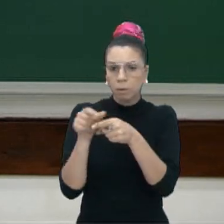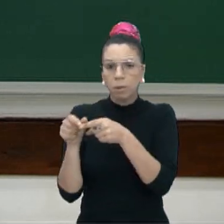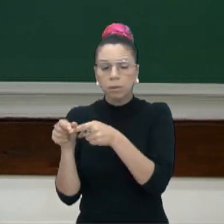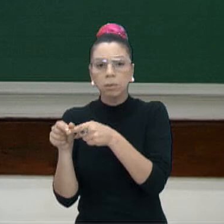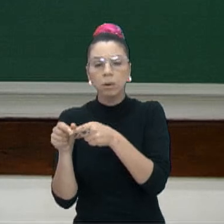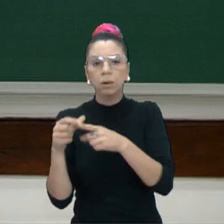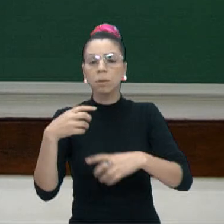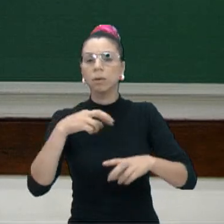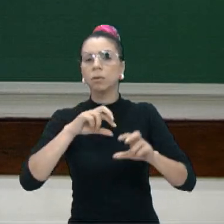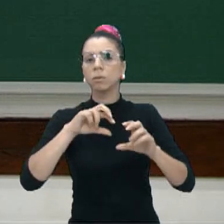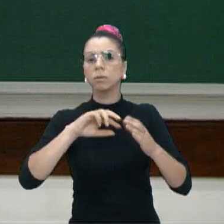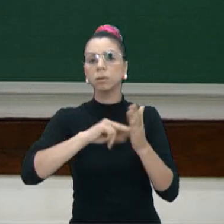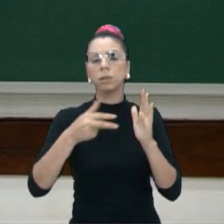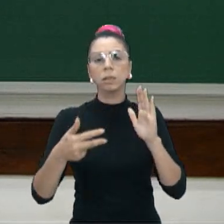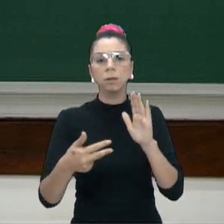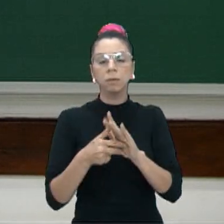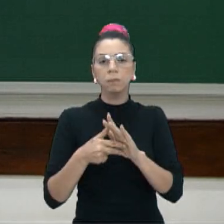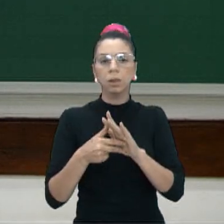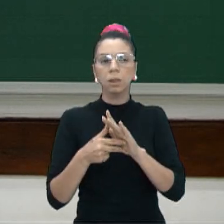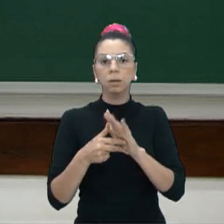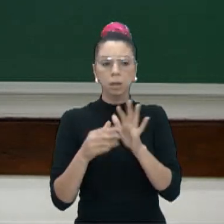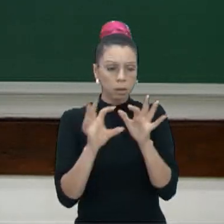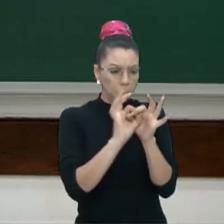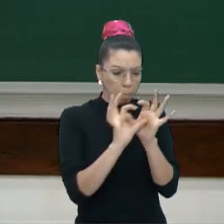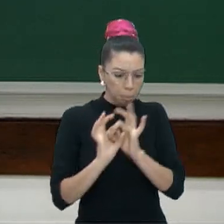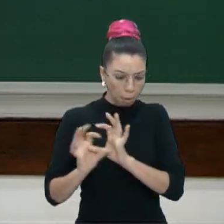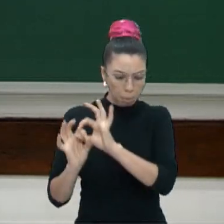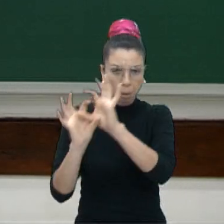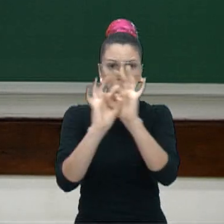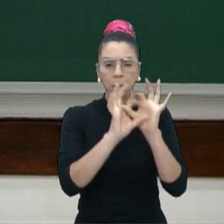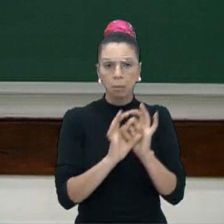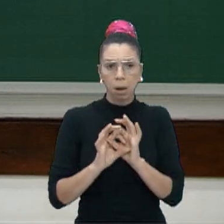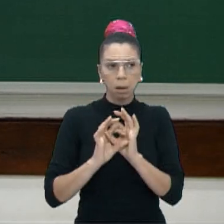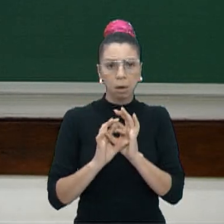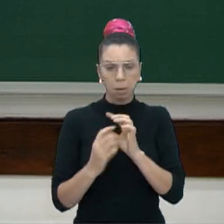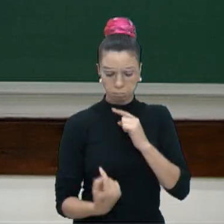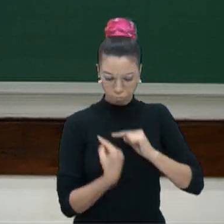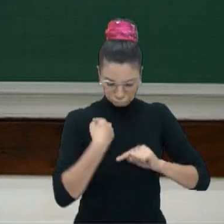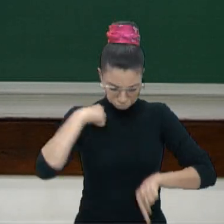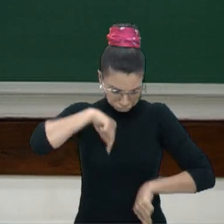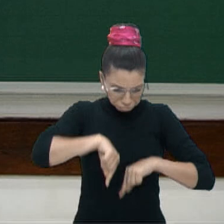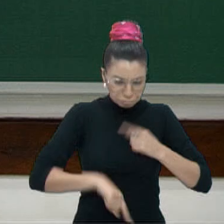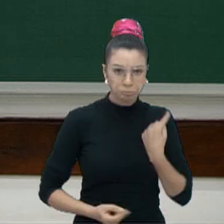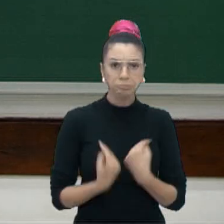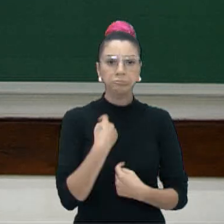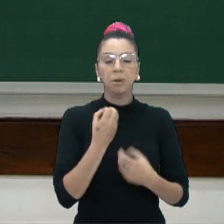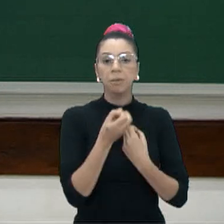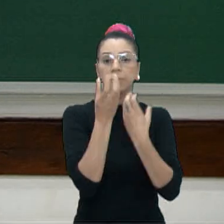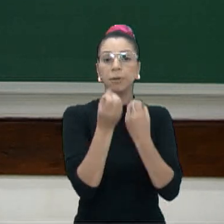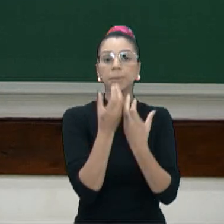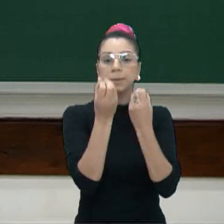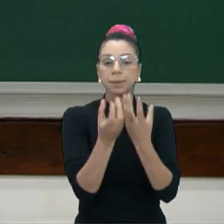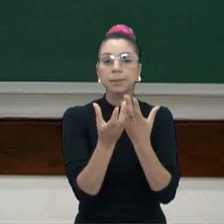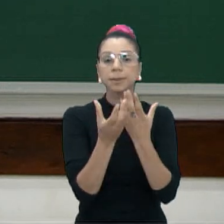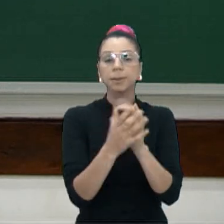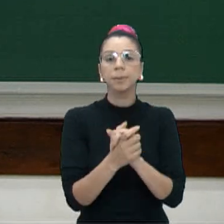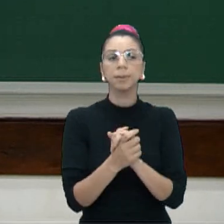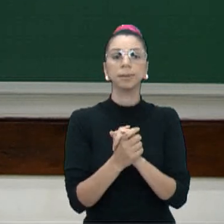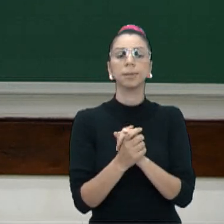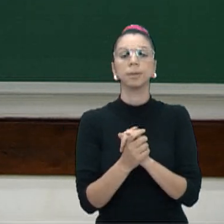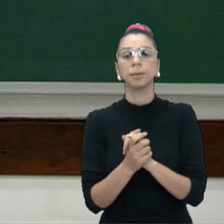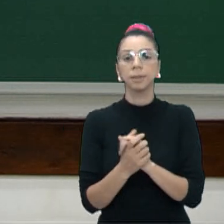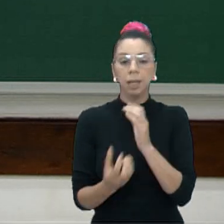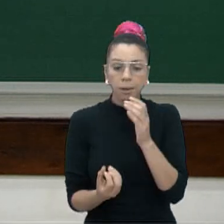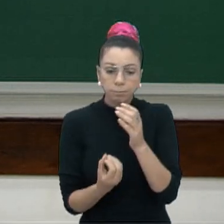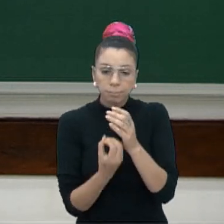estão sempre entremeados, embaralhados, e é esse embaralhamento, por mais confuso que possa parecer, que forma